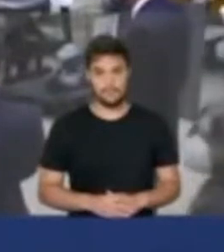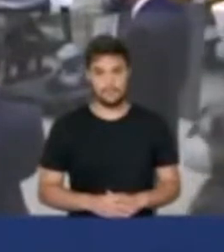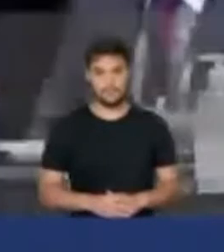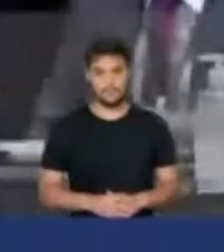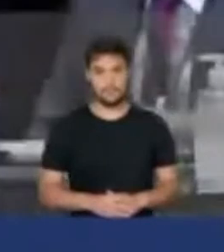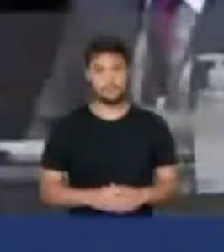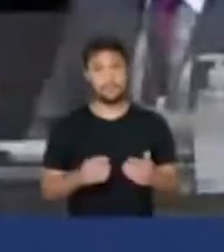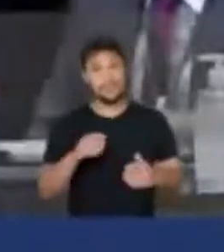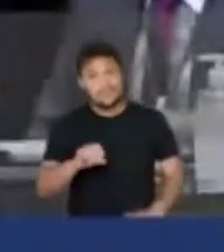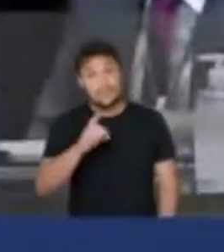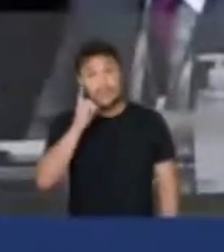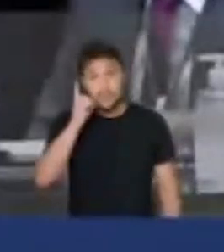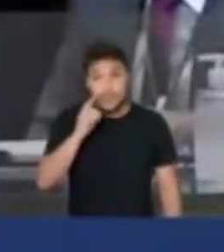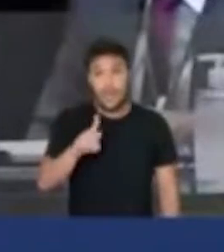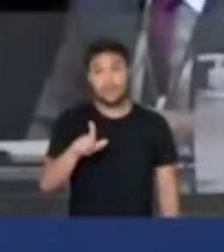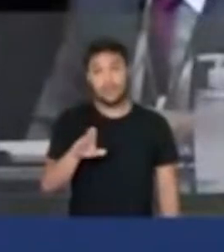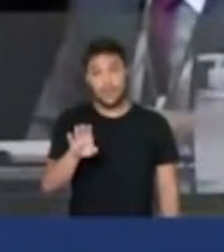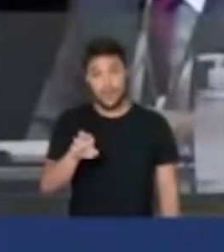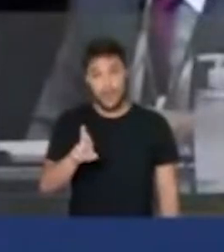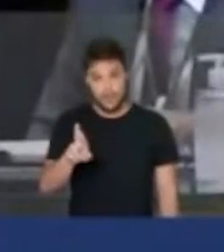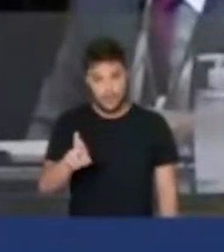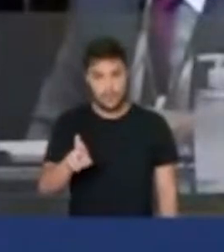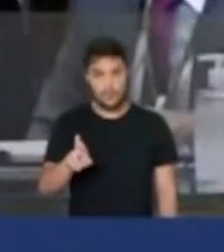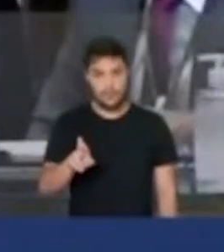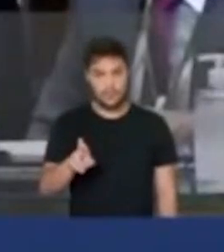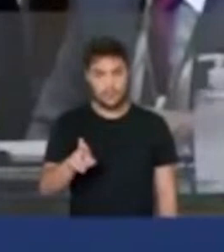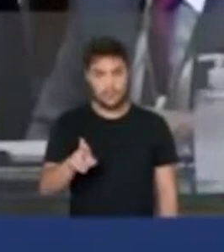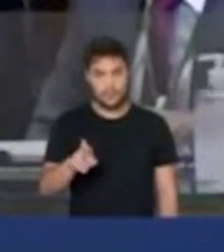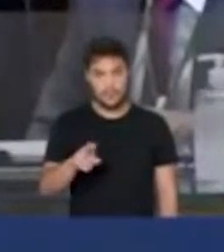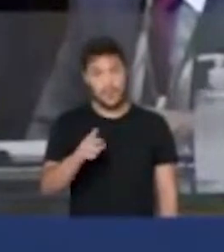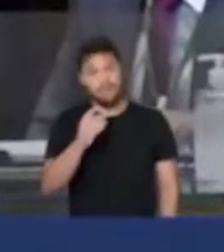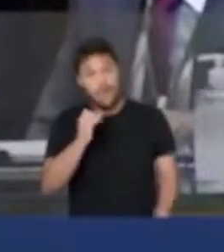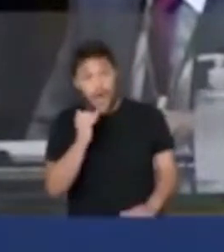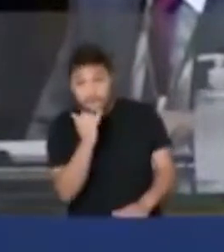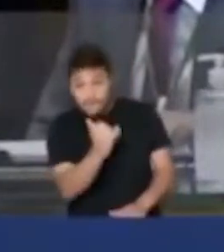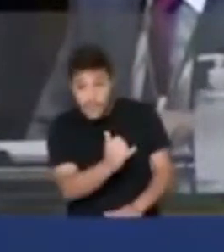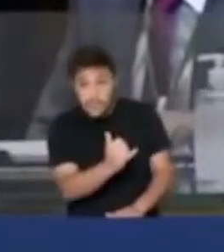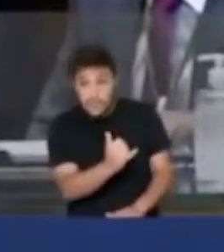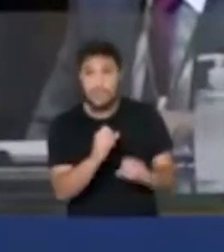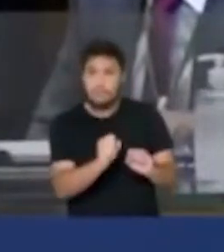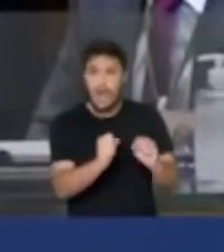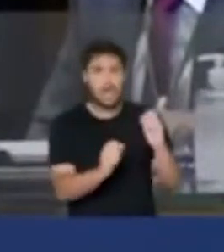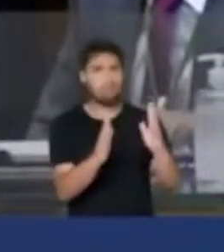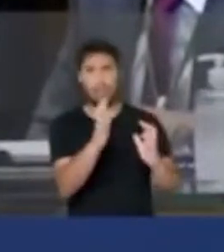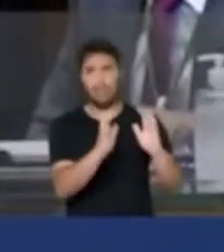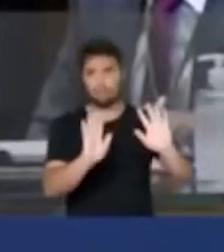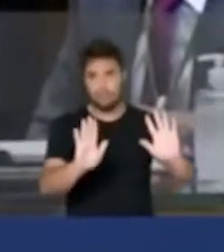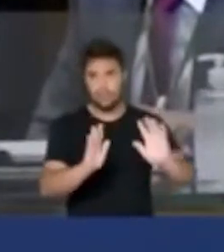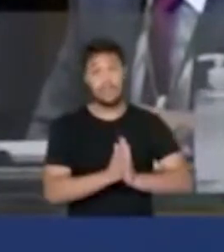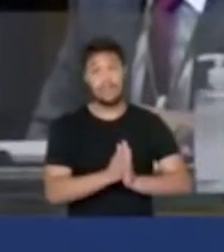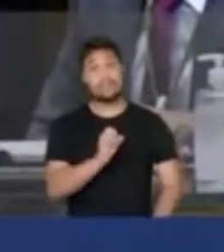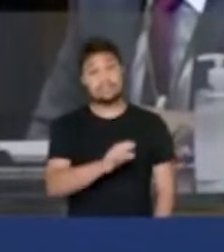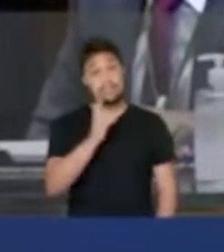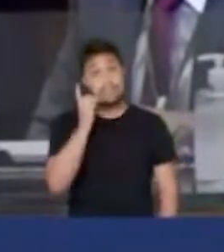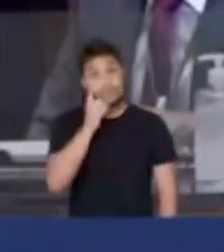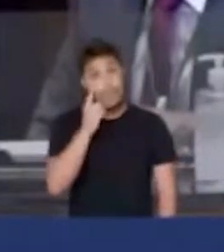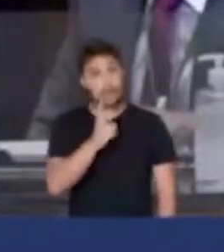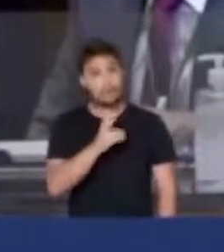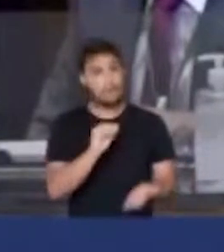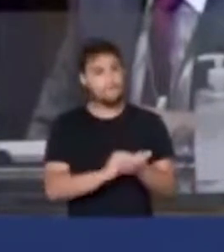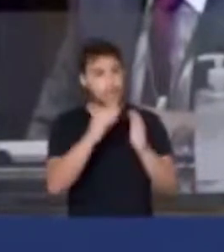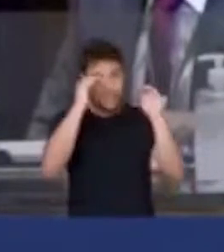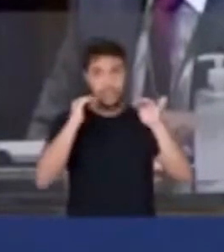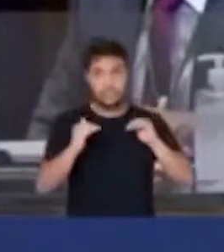Se o deputado Glauber, vou fazer um aviso e ele pode fazer o carnaval que ele quiser. Se ele continuar faltando com respeito